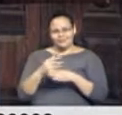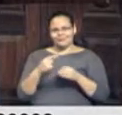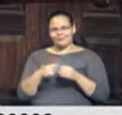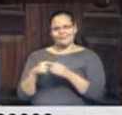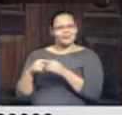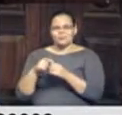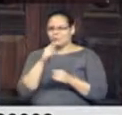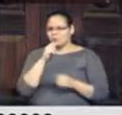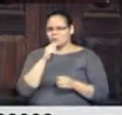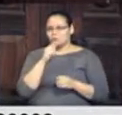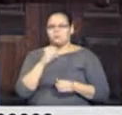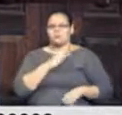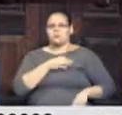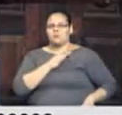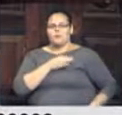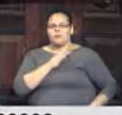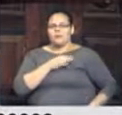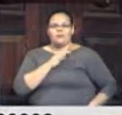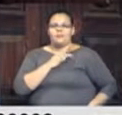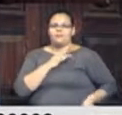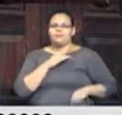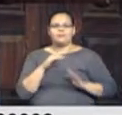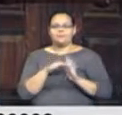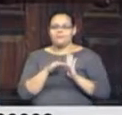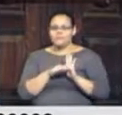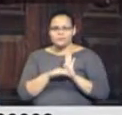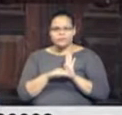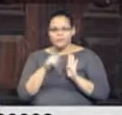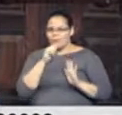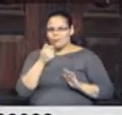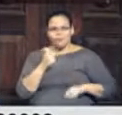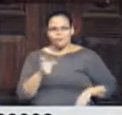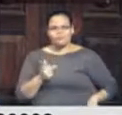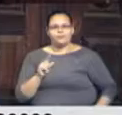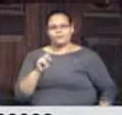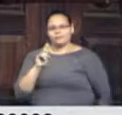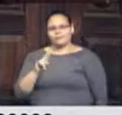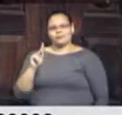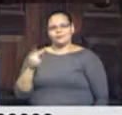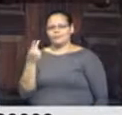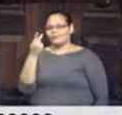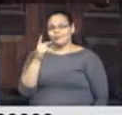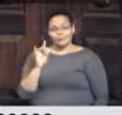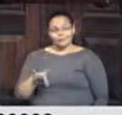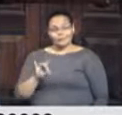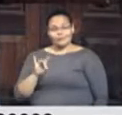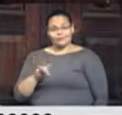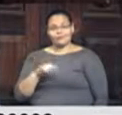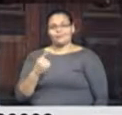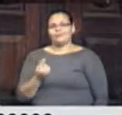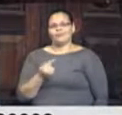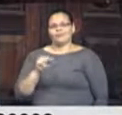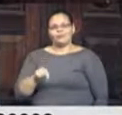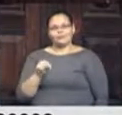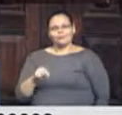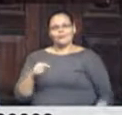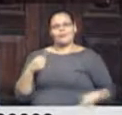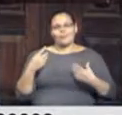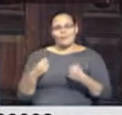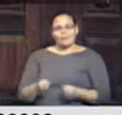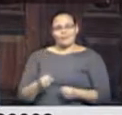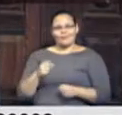têm estrutura fiscal, que não tem estrutura de recursos humanos para sozinha assumir